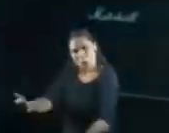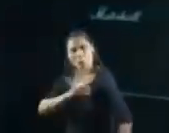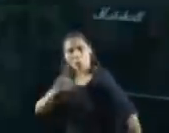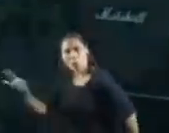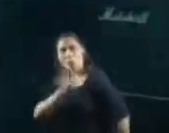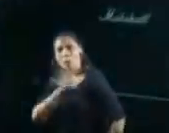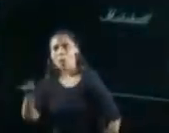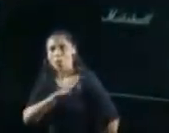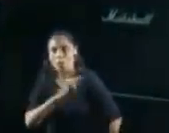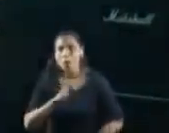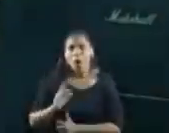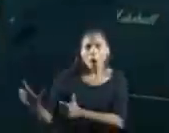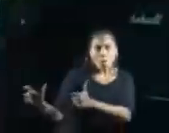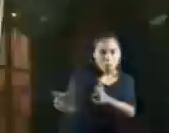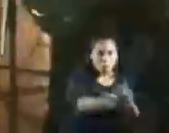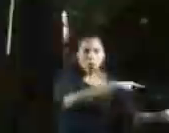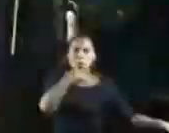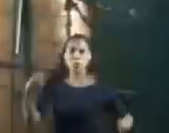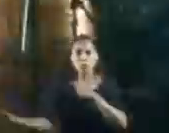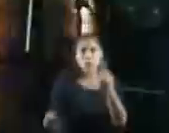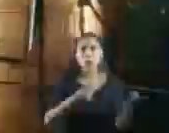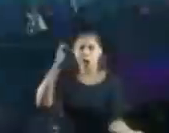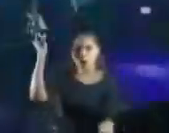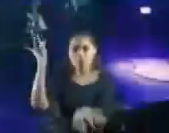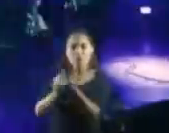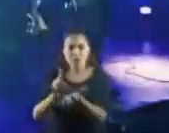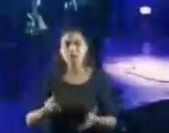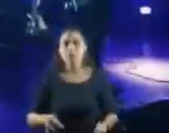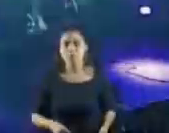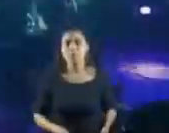policial, terrorismo oficial.